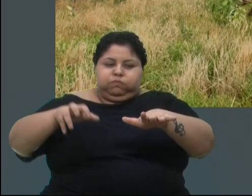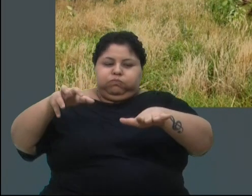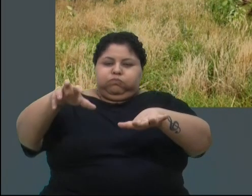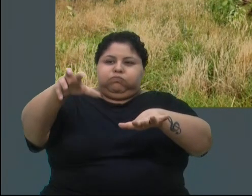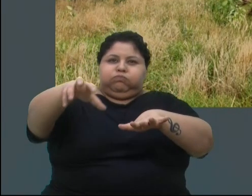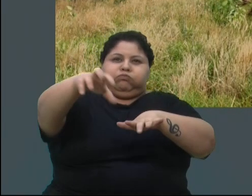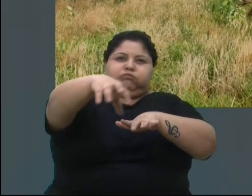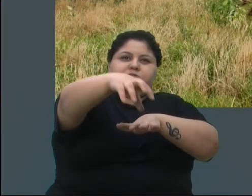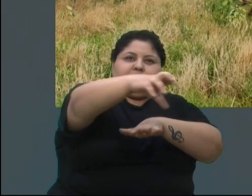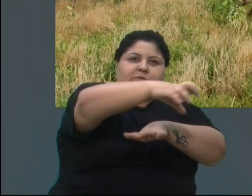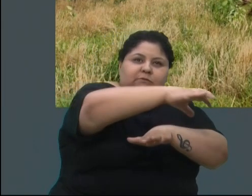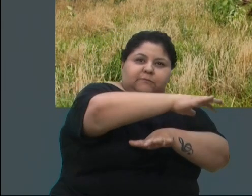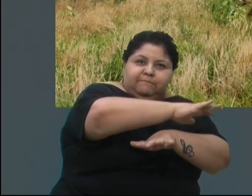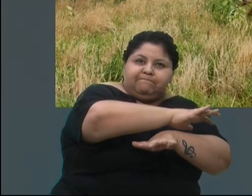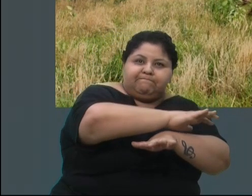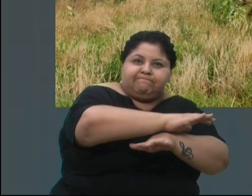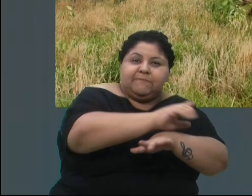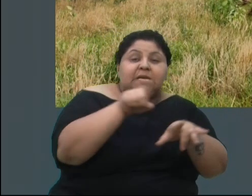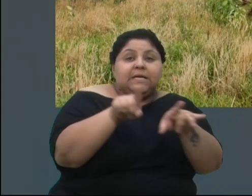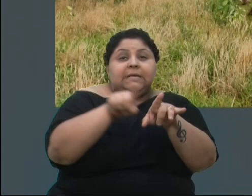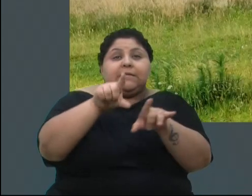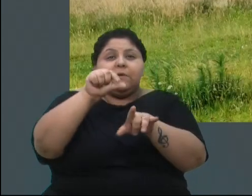São Cristóvão e até parte de Anarrec.